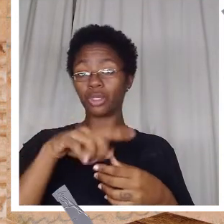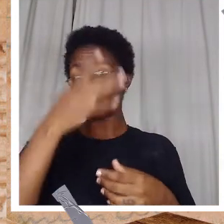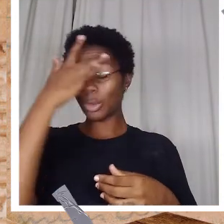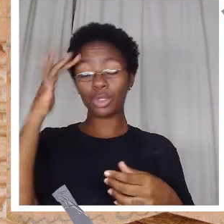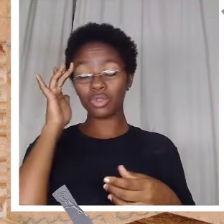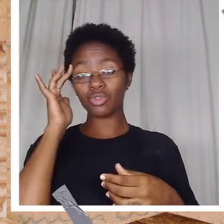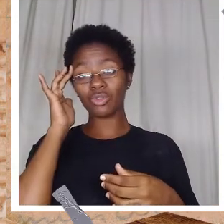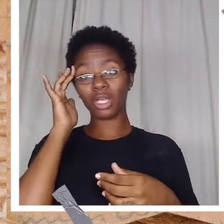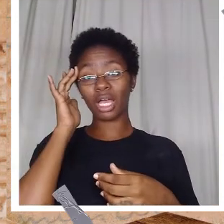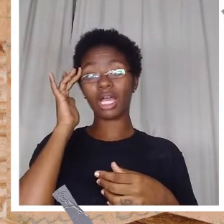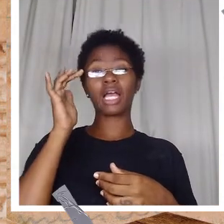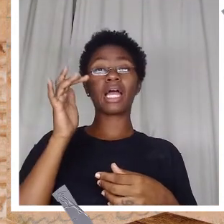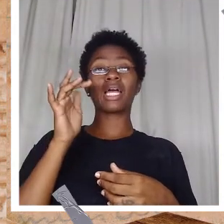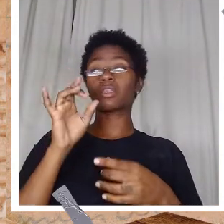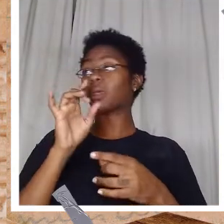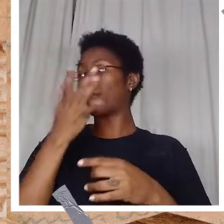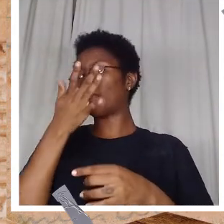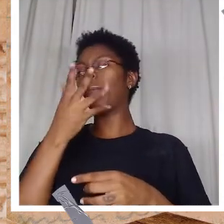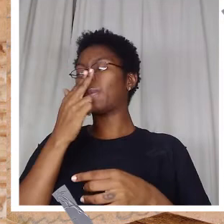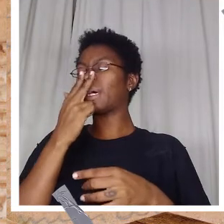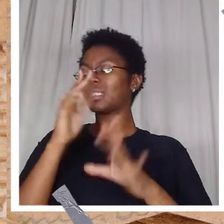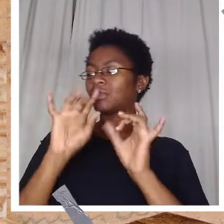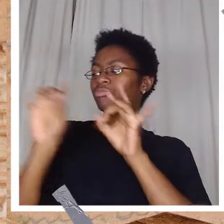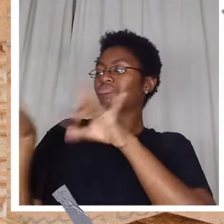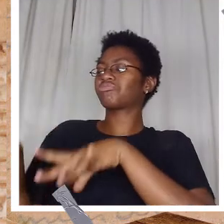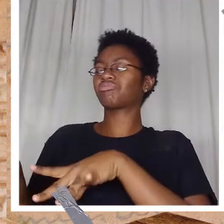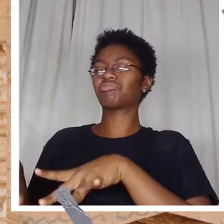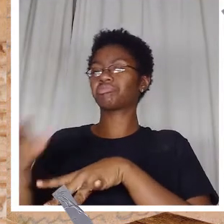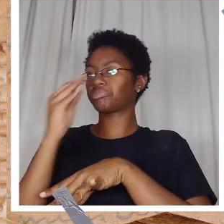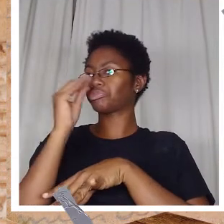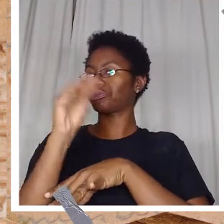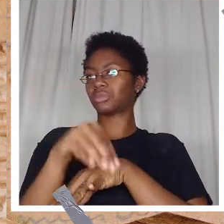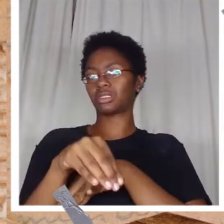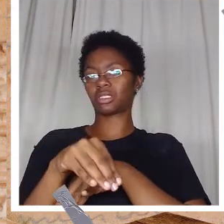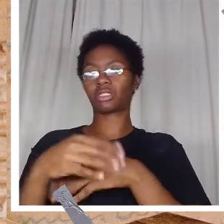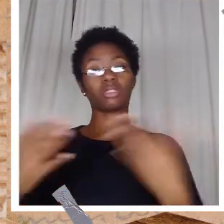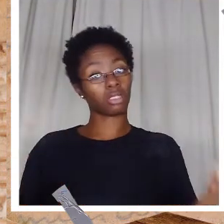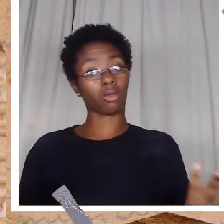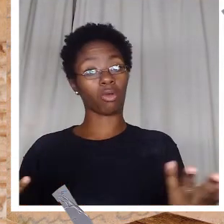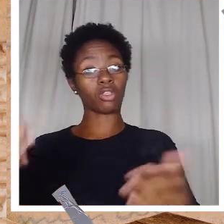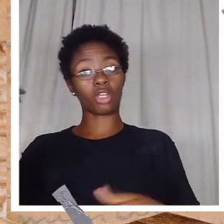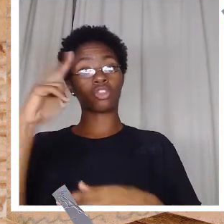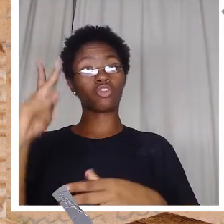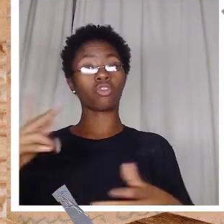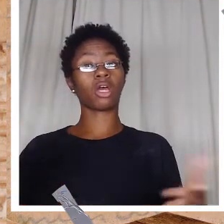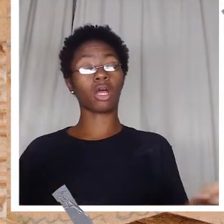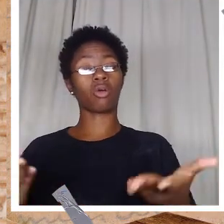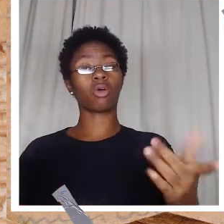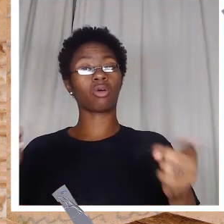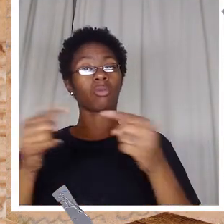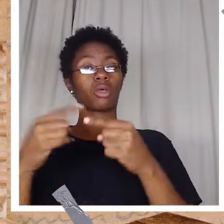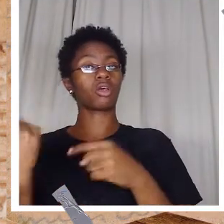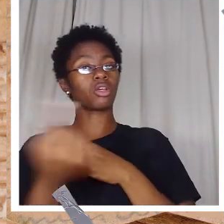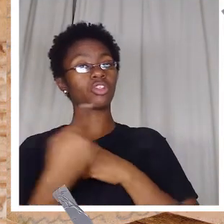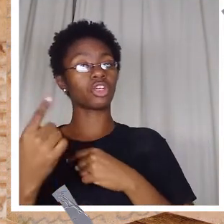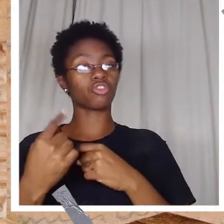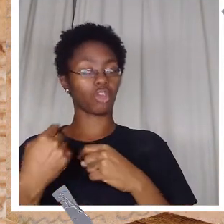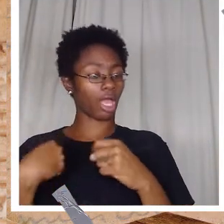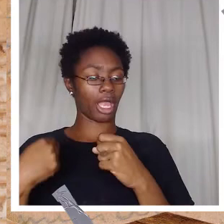mão nesse ouro ainda. E agora, mais do que nunca, essas histórias são nossas. Eu não divido com mais